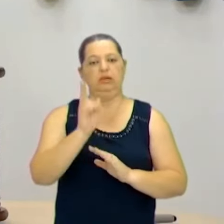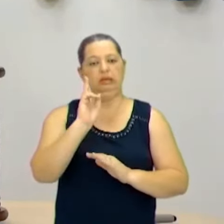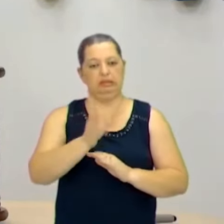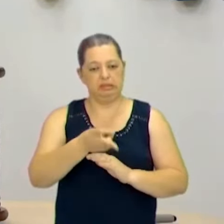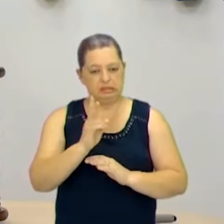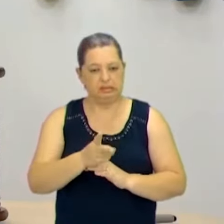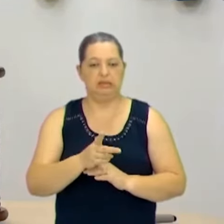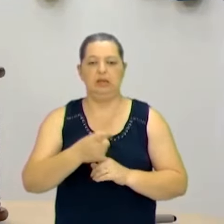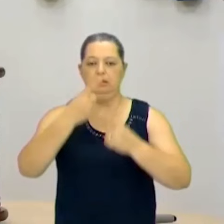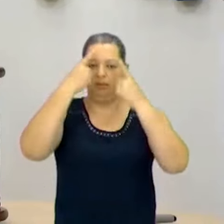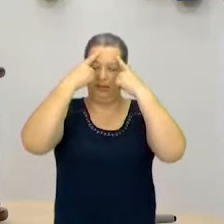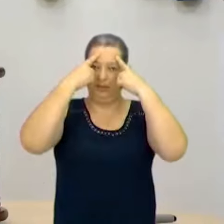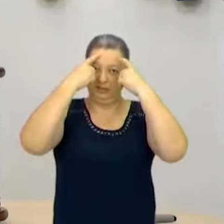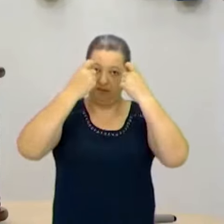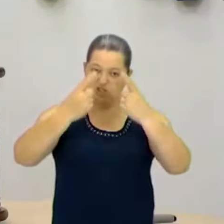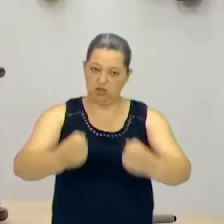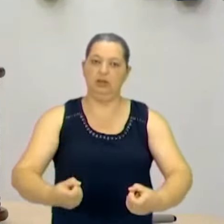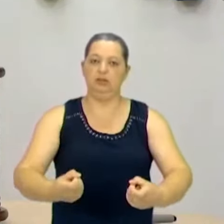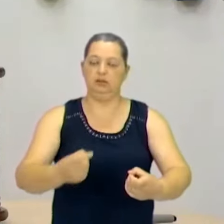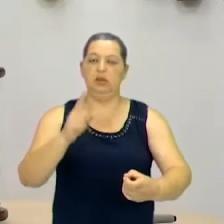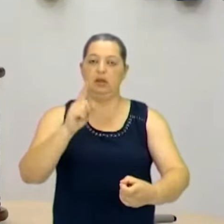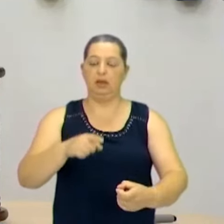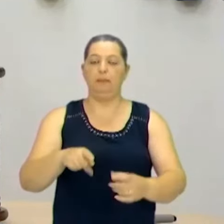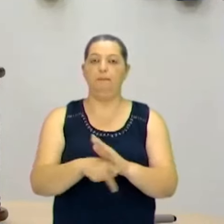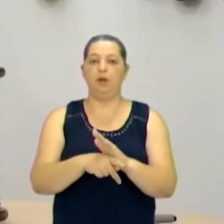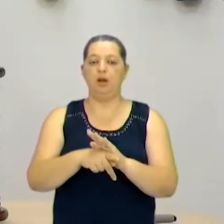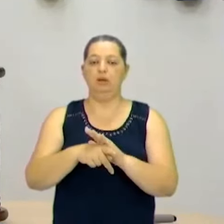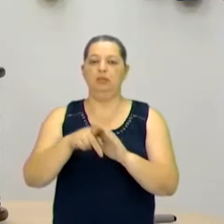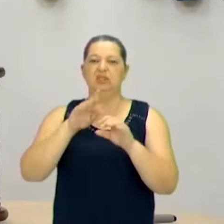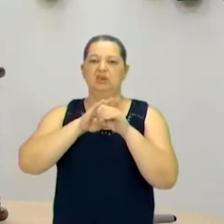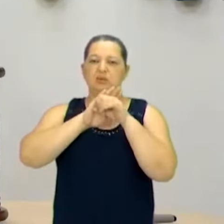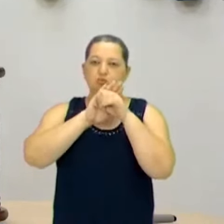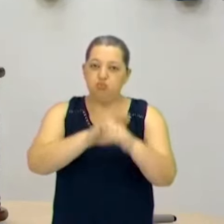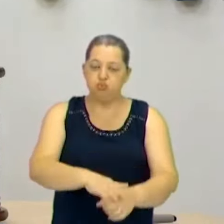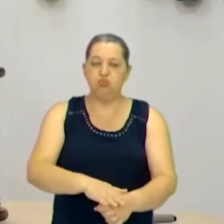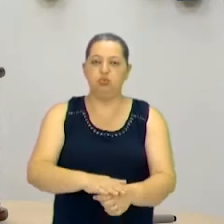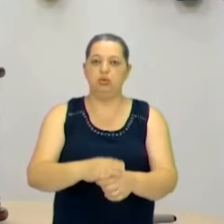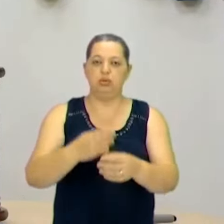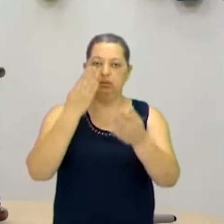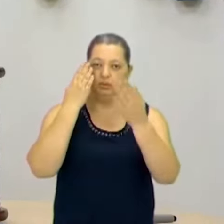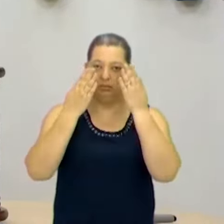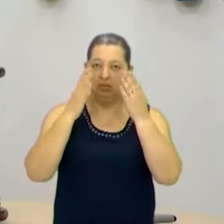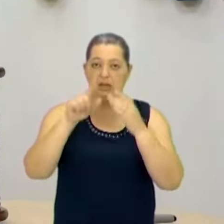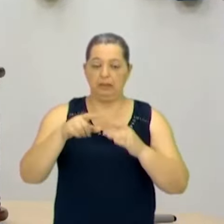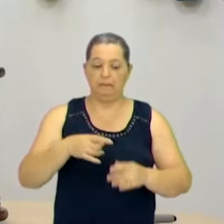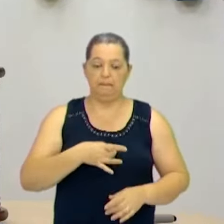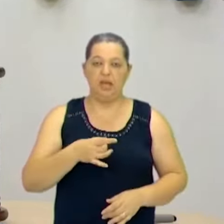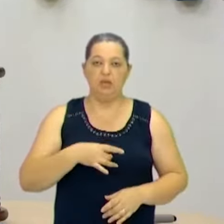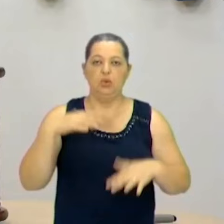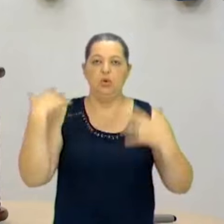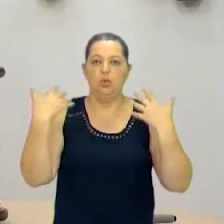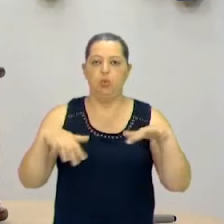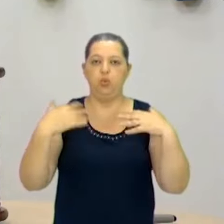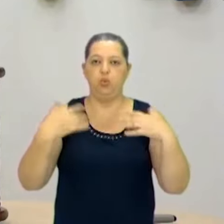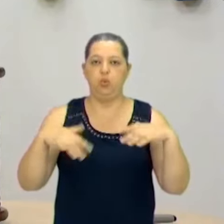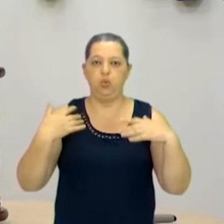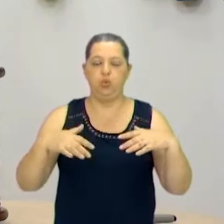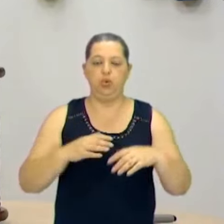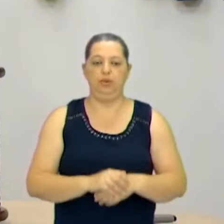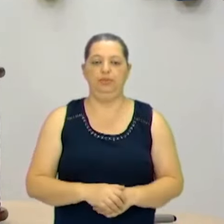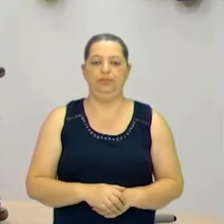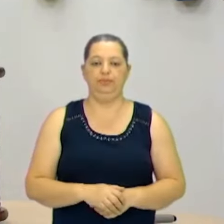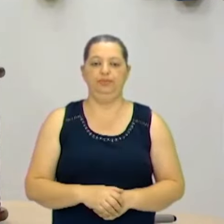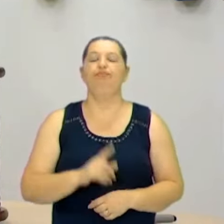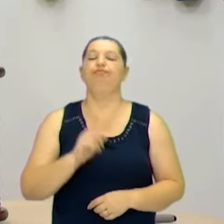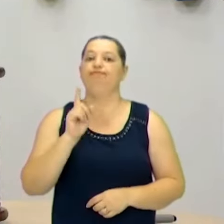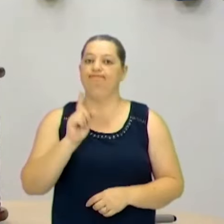ações violentas. Então, é um método psicológico. Então, a gente sabe que o fator psicológico do medo é o